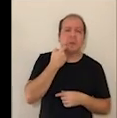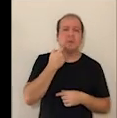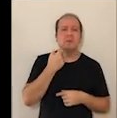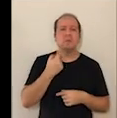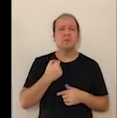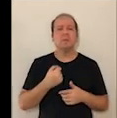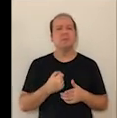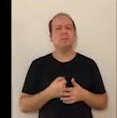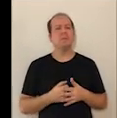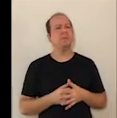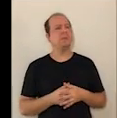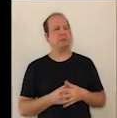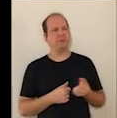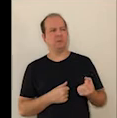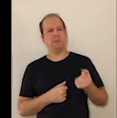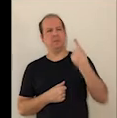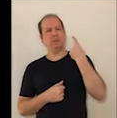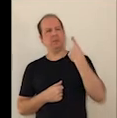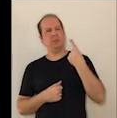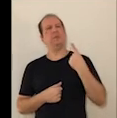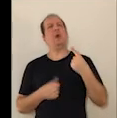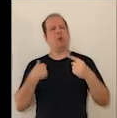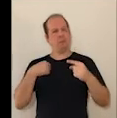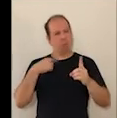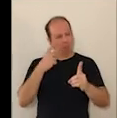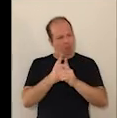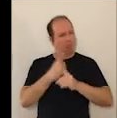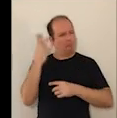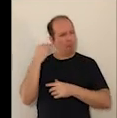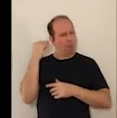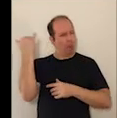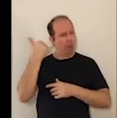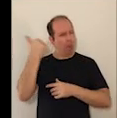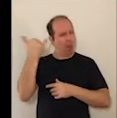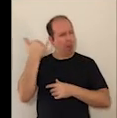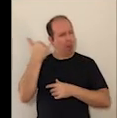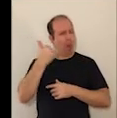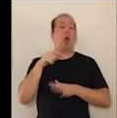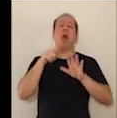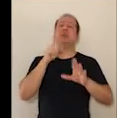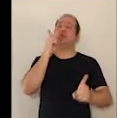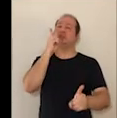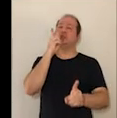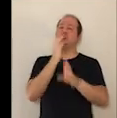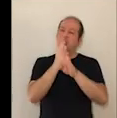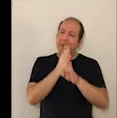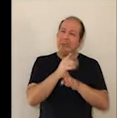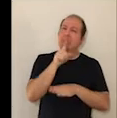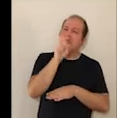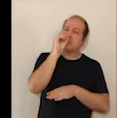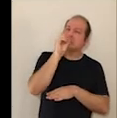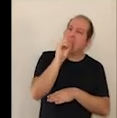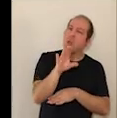sextas-feiras. Que sermão ela vai ouvir de mim? Se eu descobrir que ela saiu